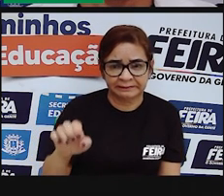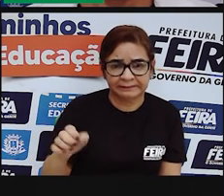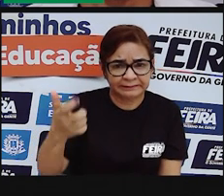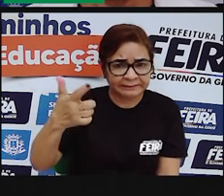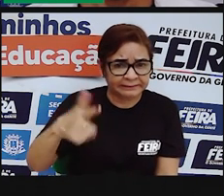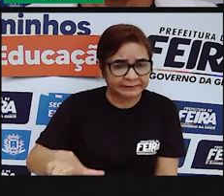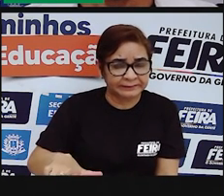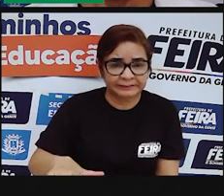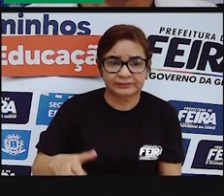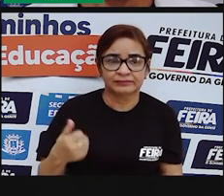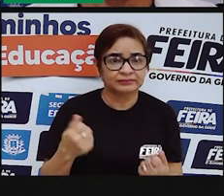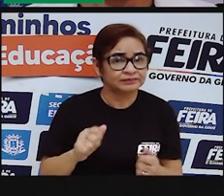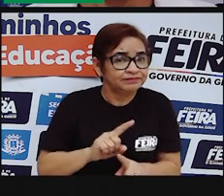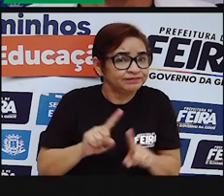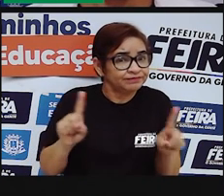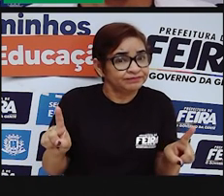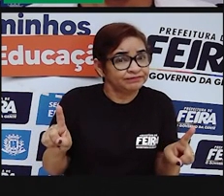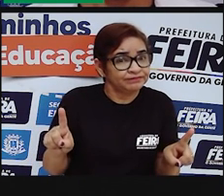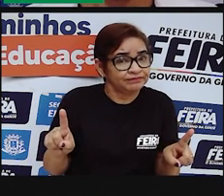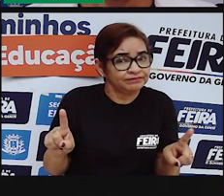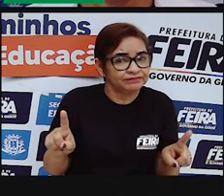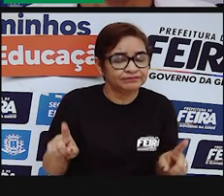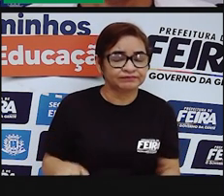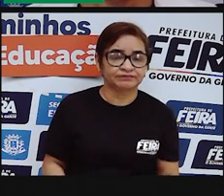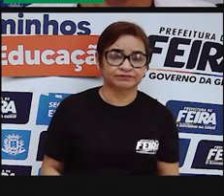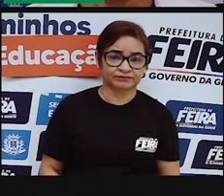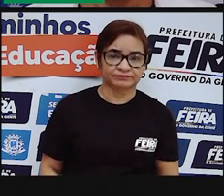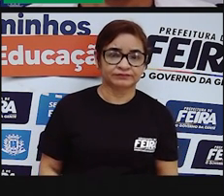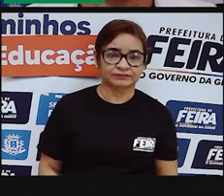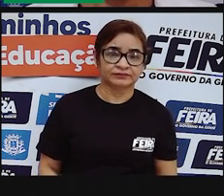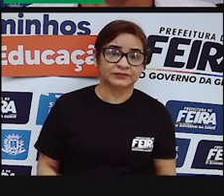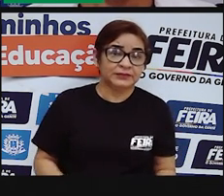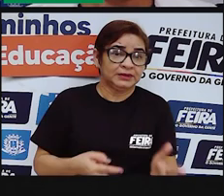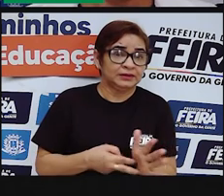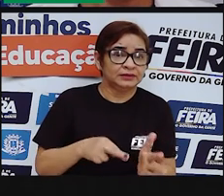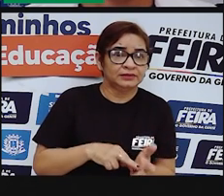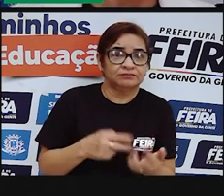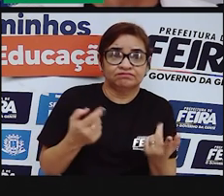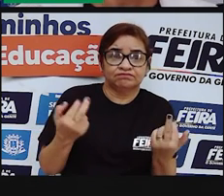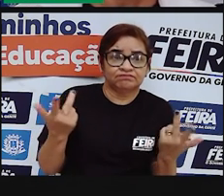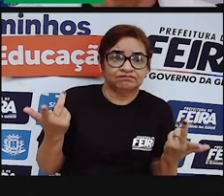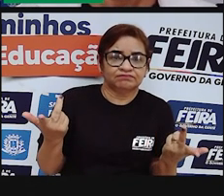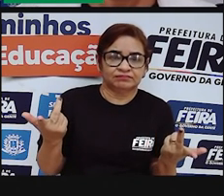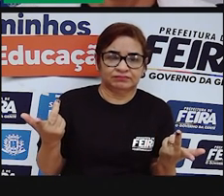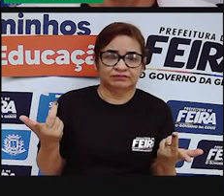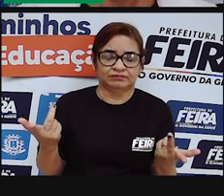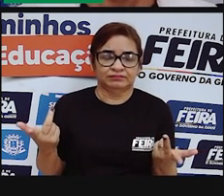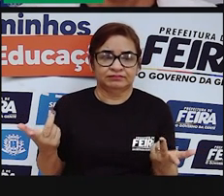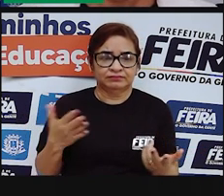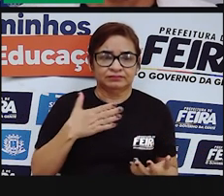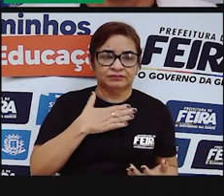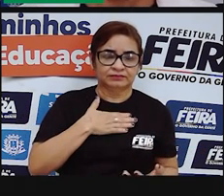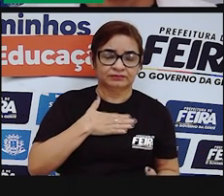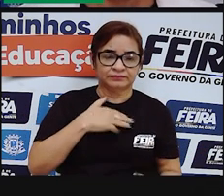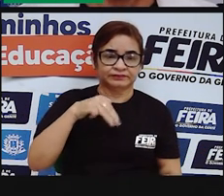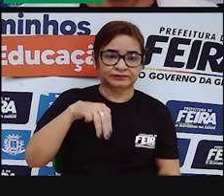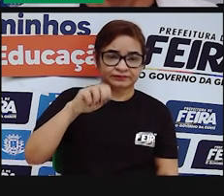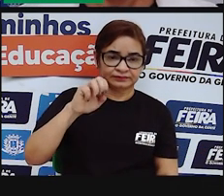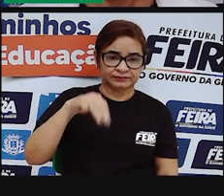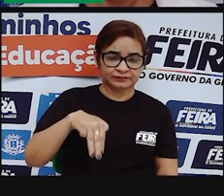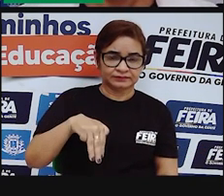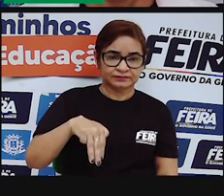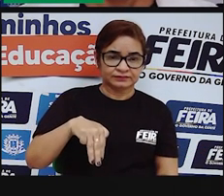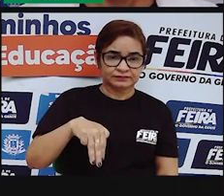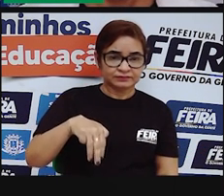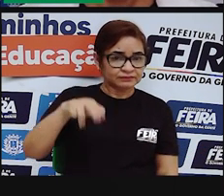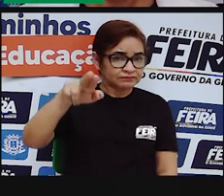se utiliza essa repetição do mi, que significa a mesma coisa que o mi. A mim, nesse caso aqui, a